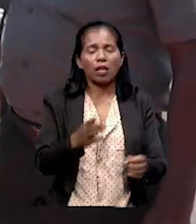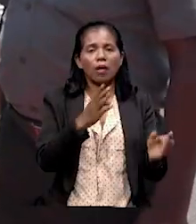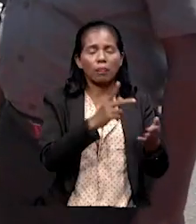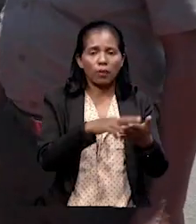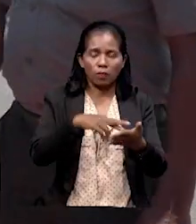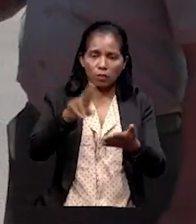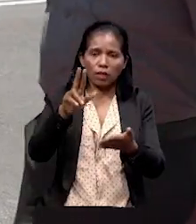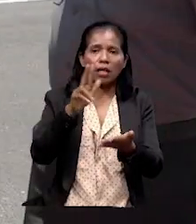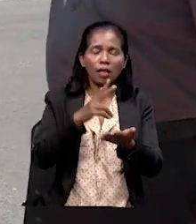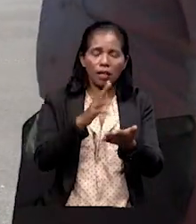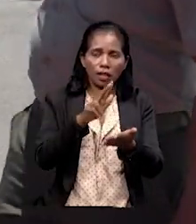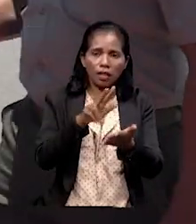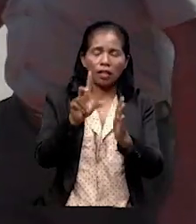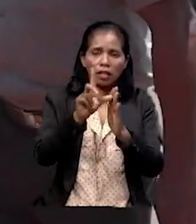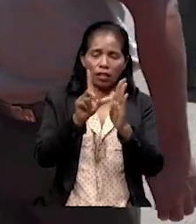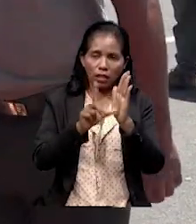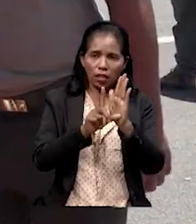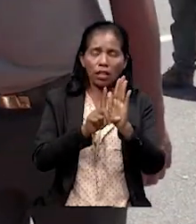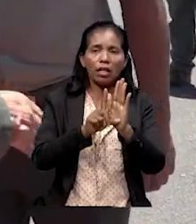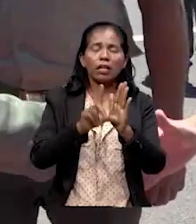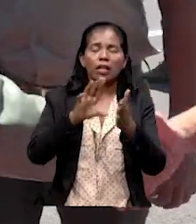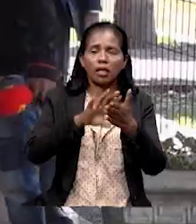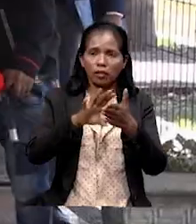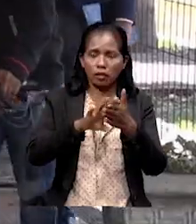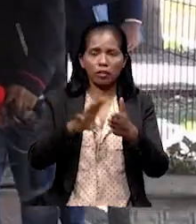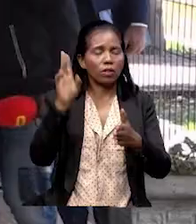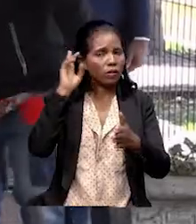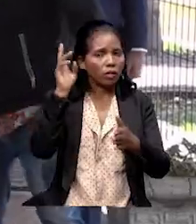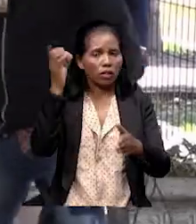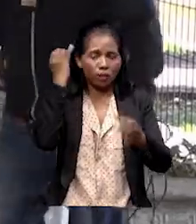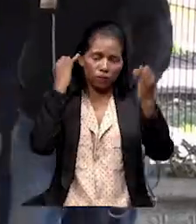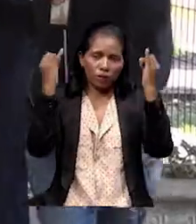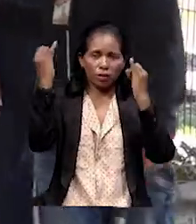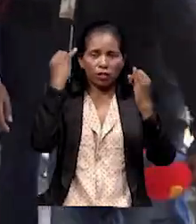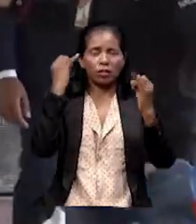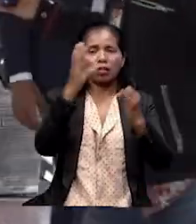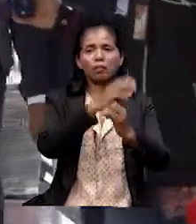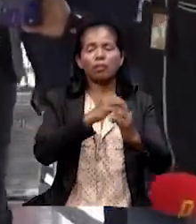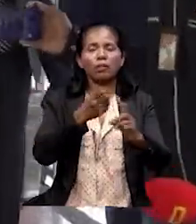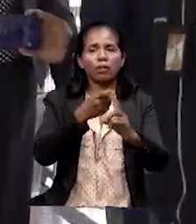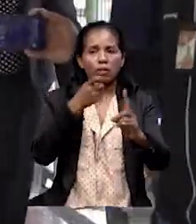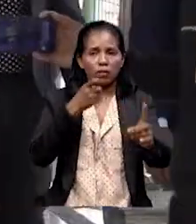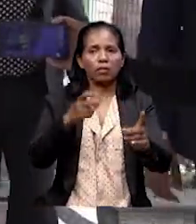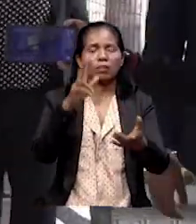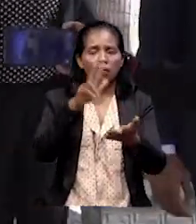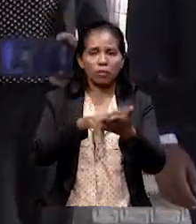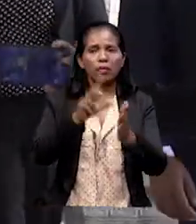a lei eleitoral ba processo vota postal, será na opinião de sua entidade seluk, molo promulga a lei